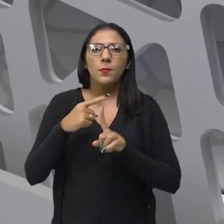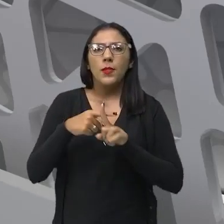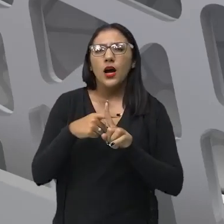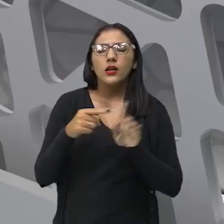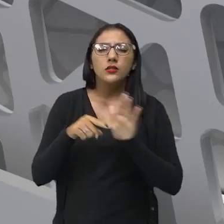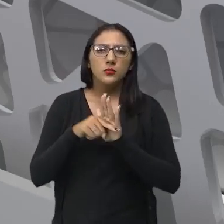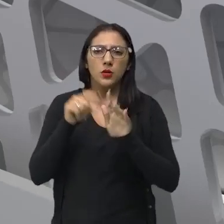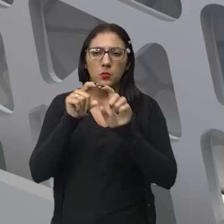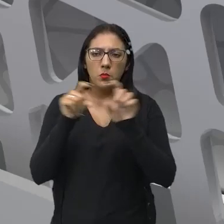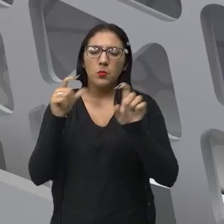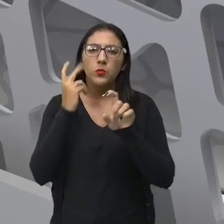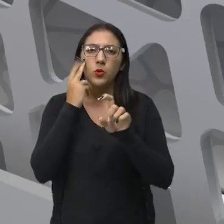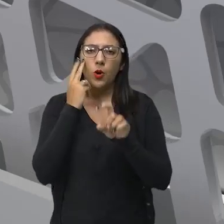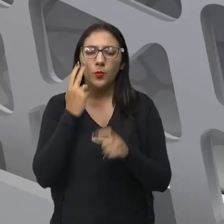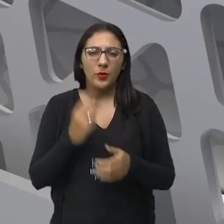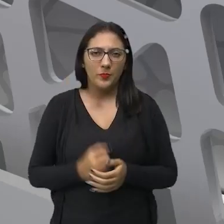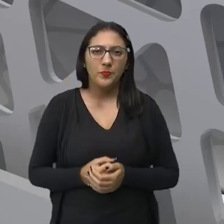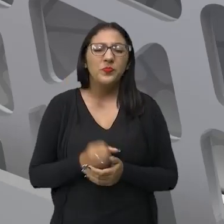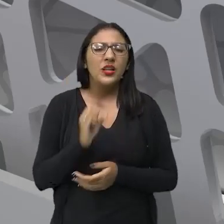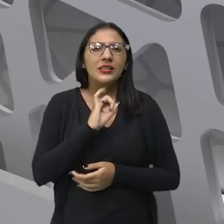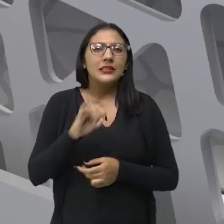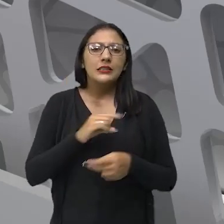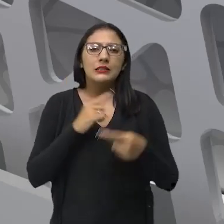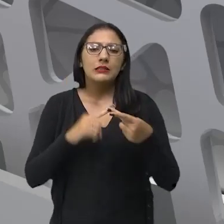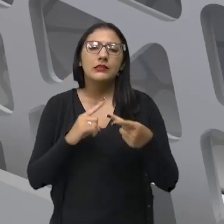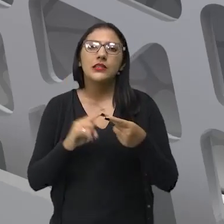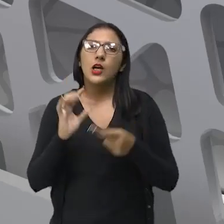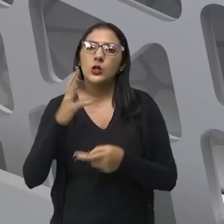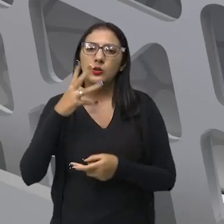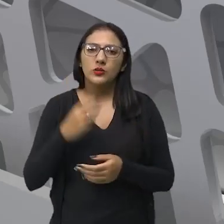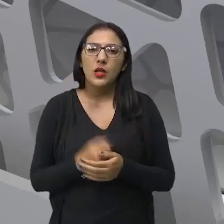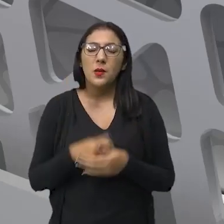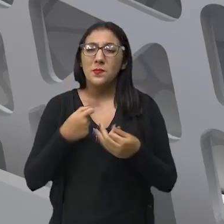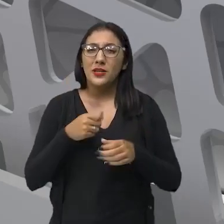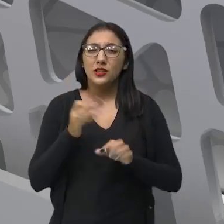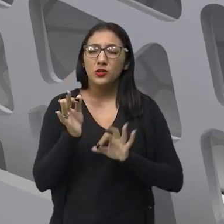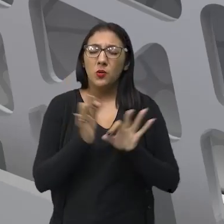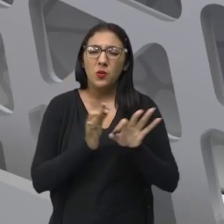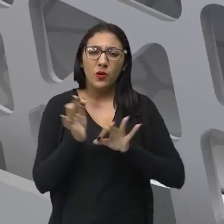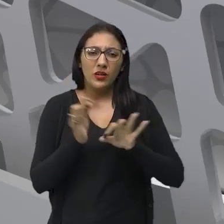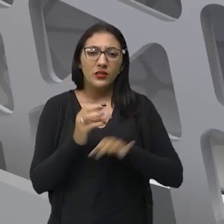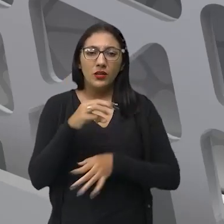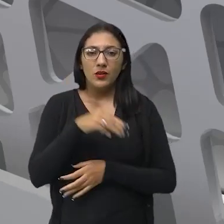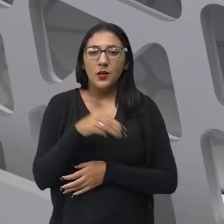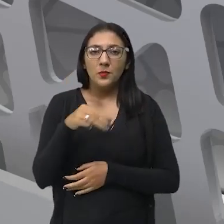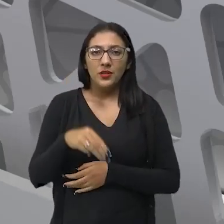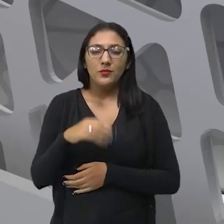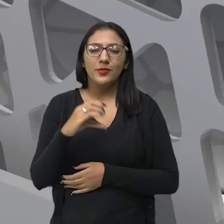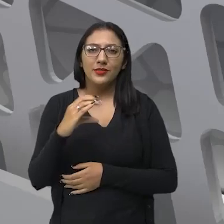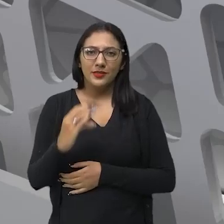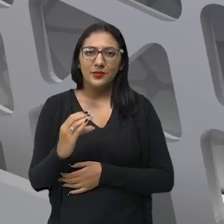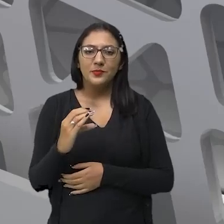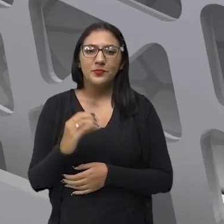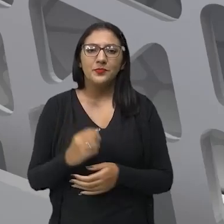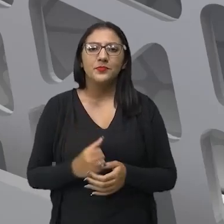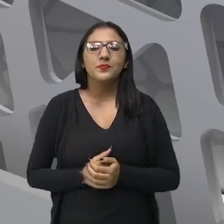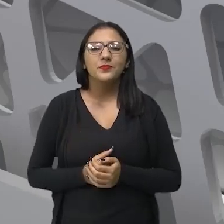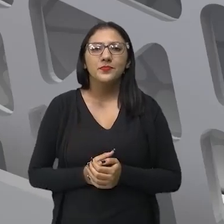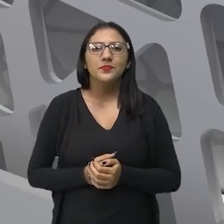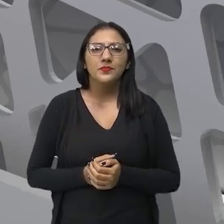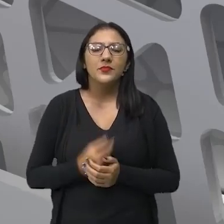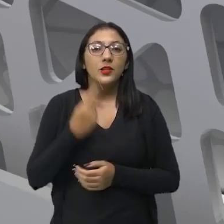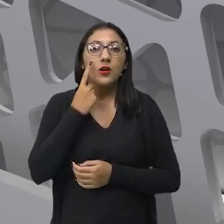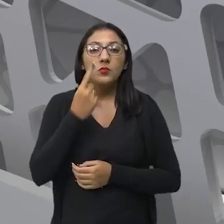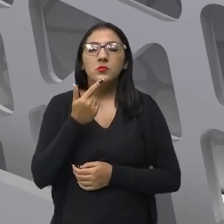Agora, quando nós temos denominadores diferentes, é aí que a gente vai fazer aí uso do MMC. Então vamos ver